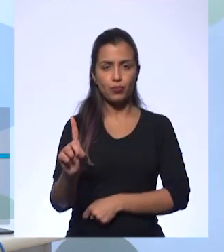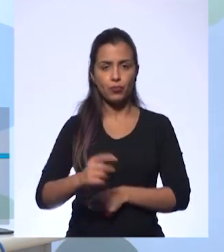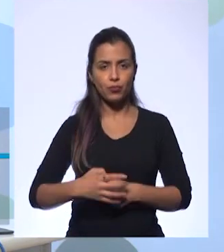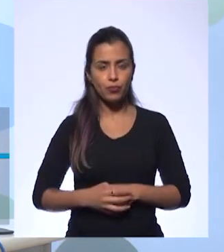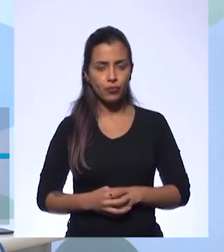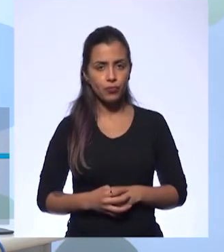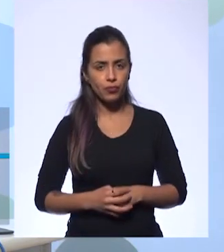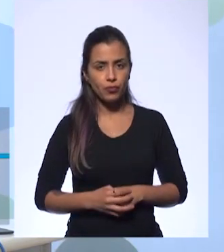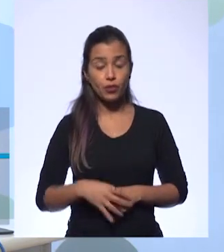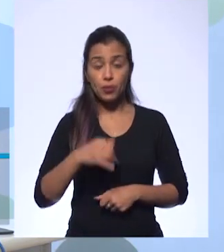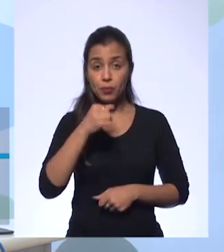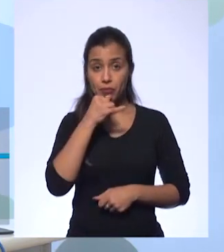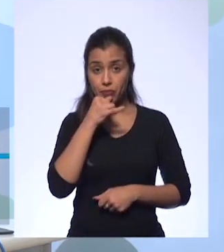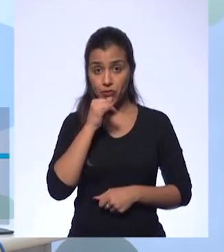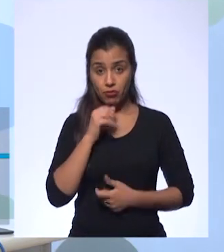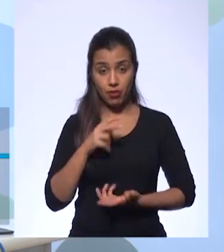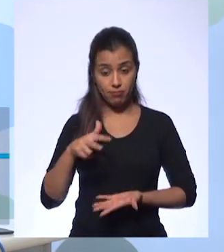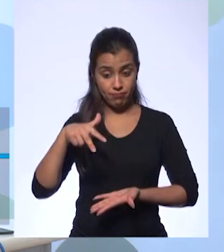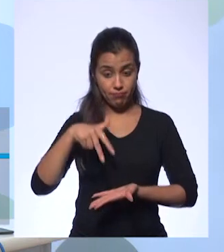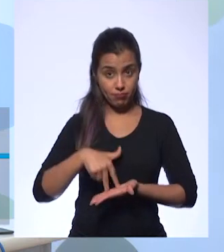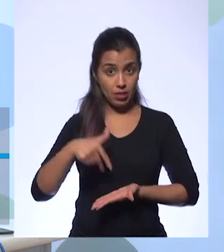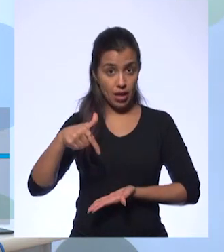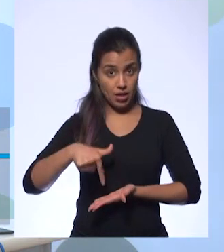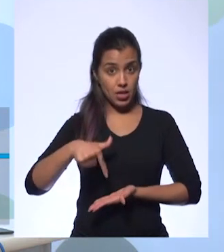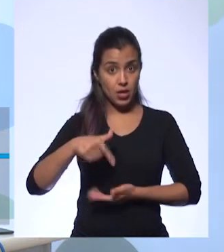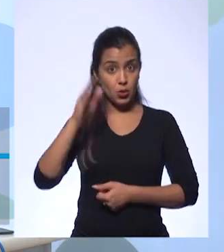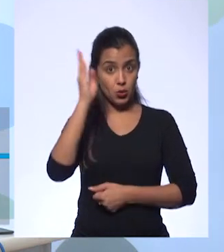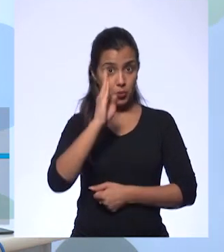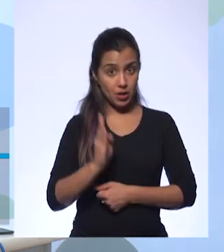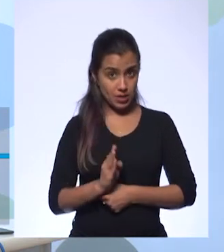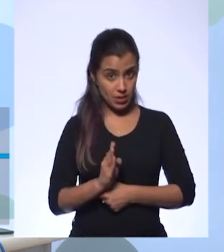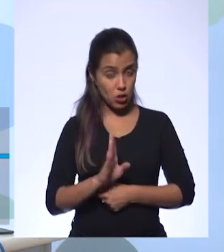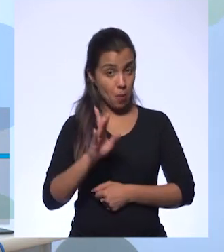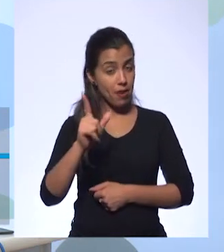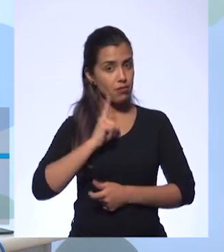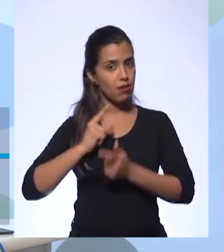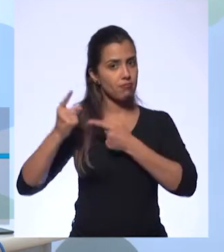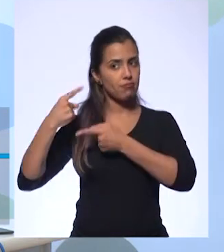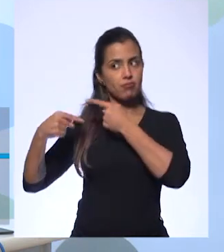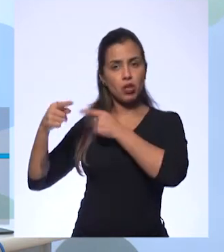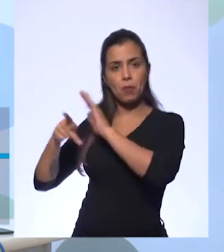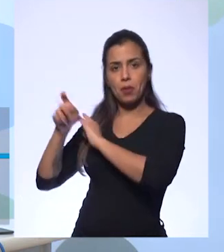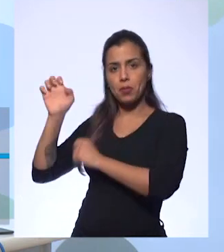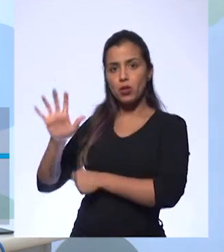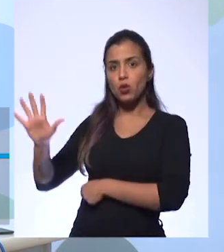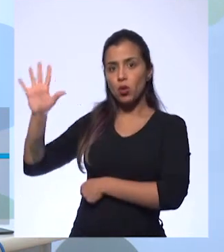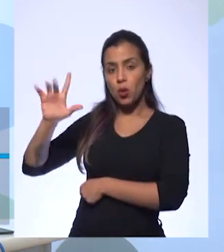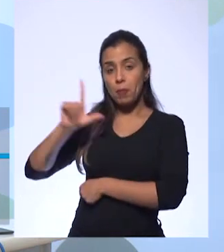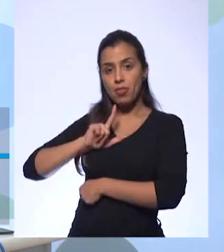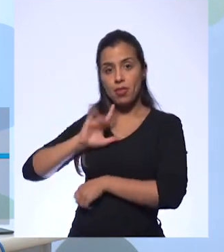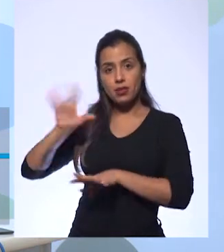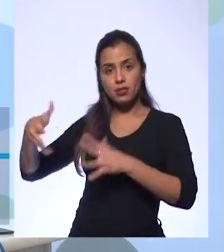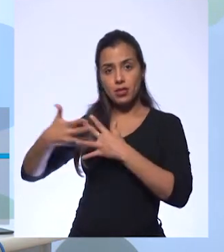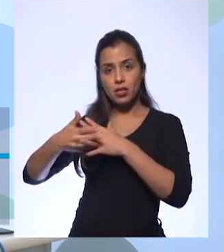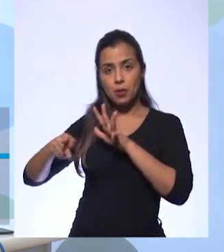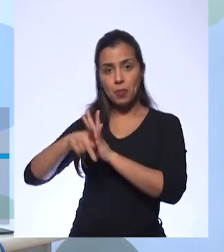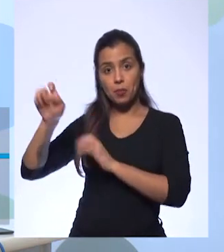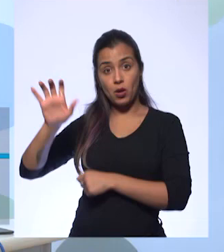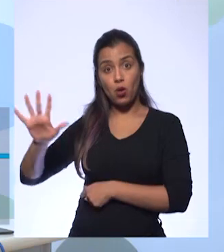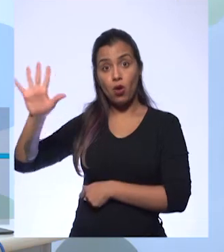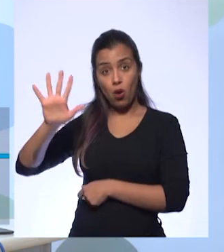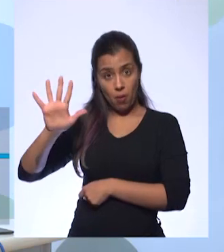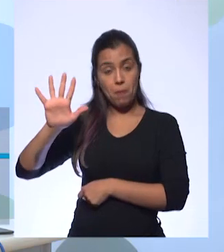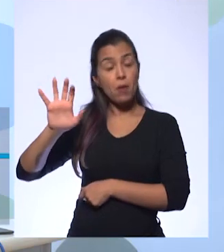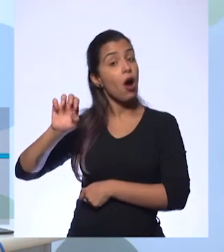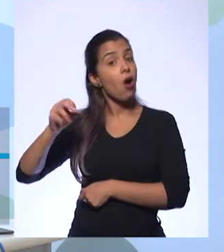está aqui no Brasil e é descendente de europeu que se naturalizou, né, que tem, né, a cidadania europeia, ou quem